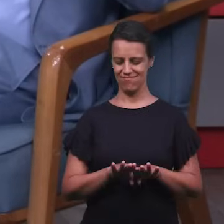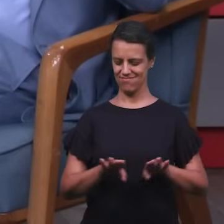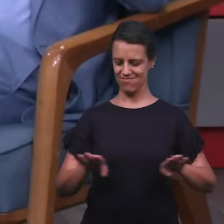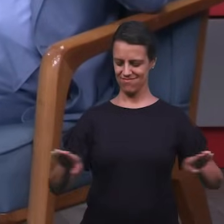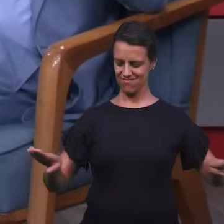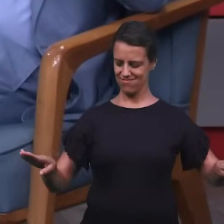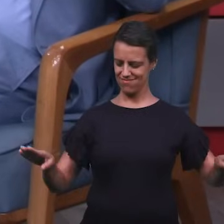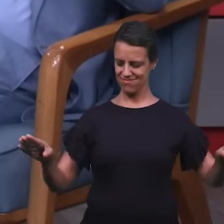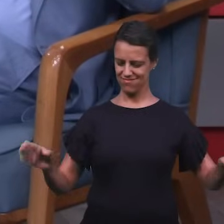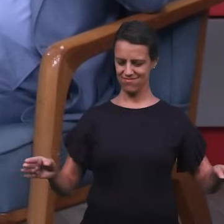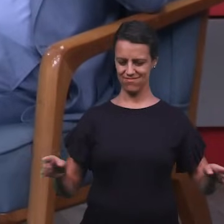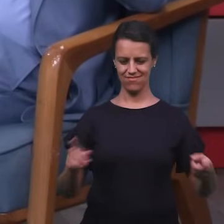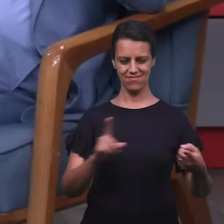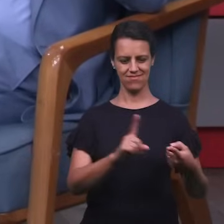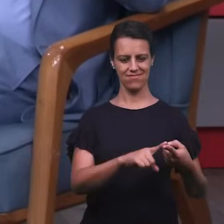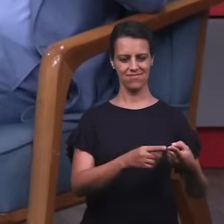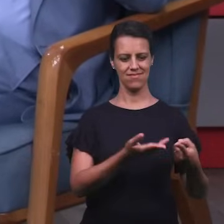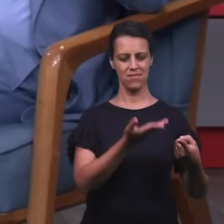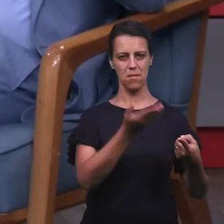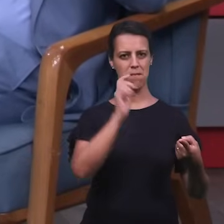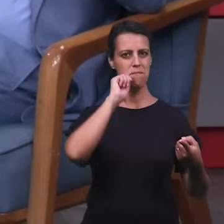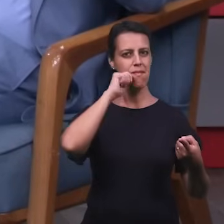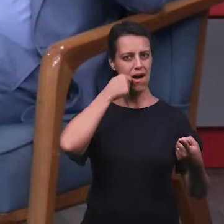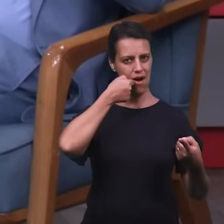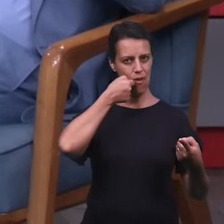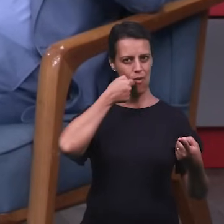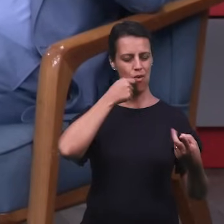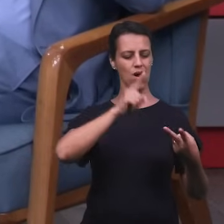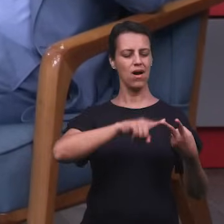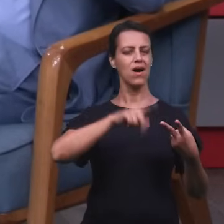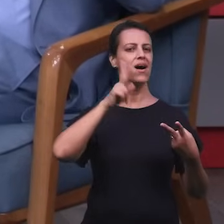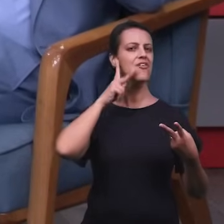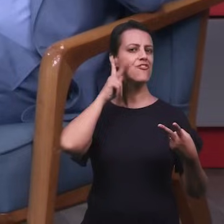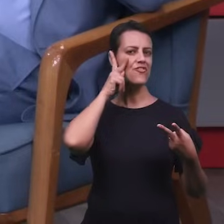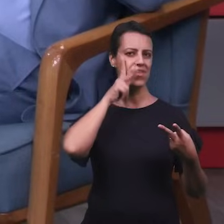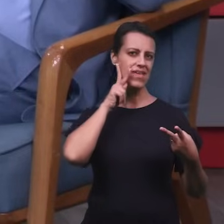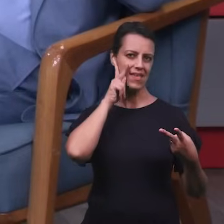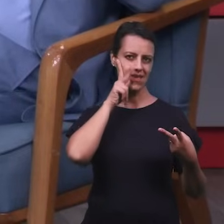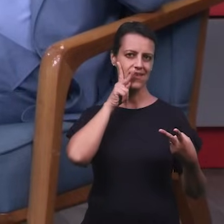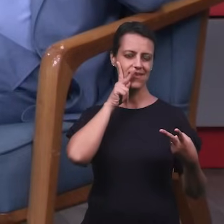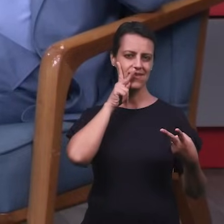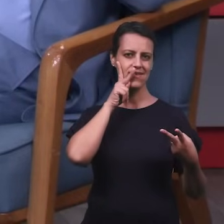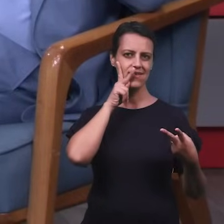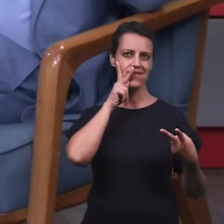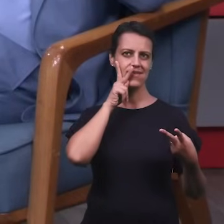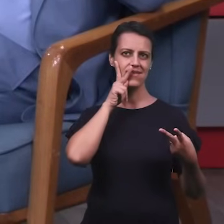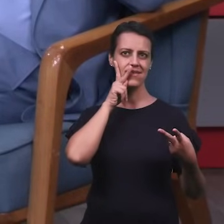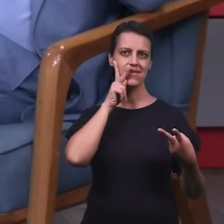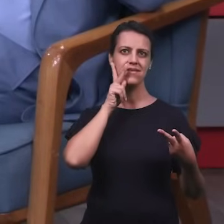Sobre a mesa estava pão e vinho.